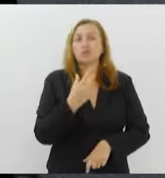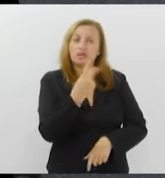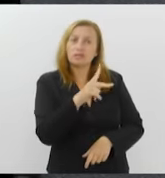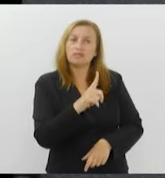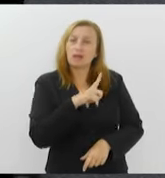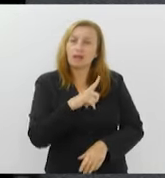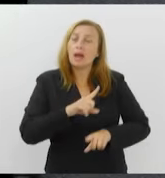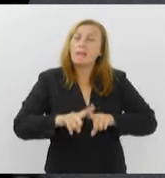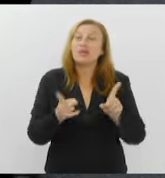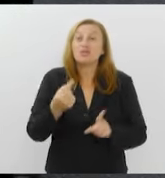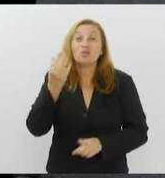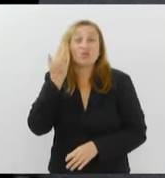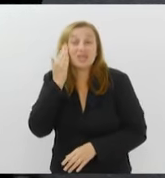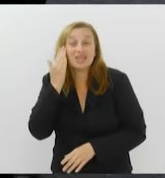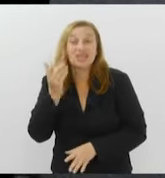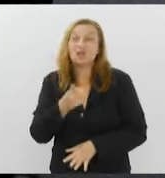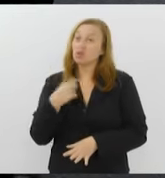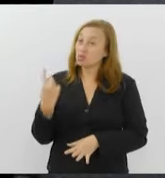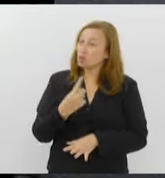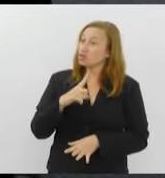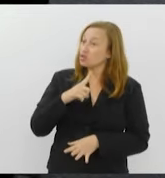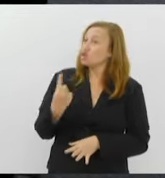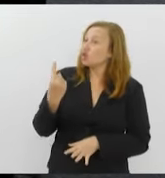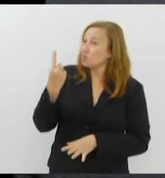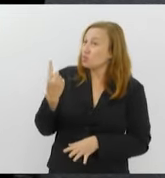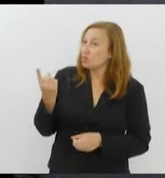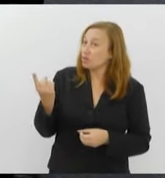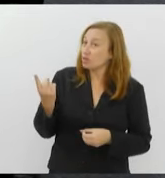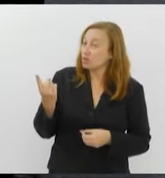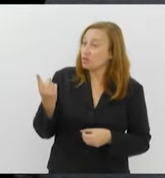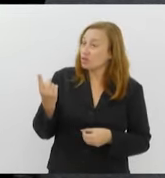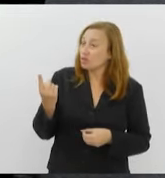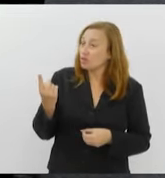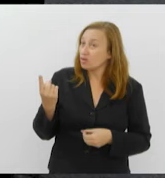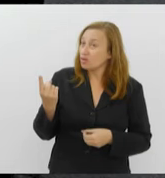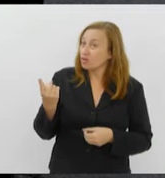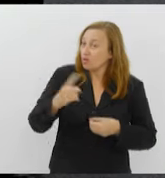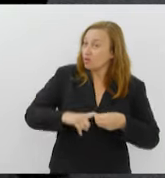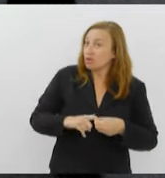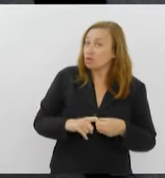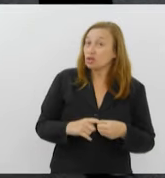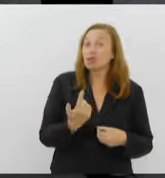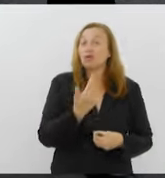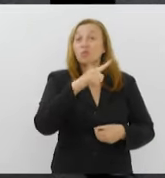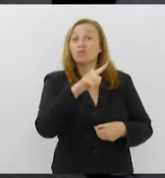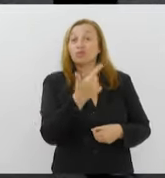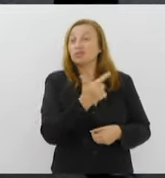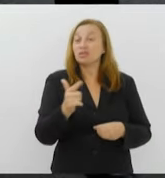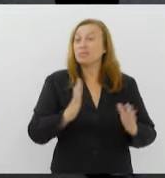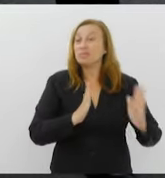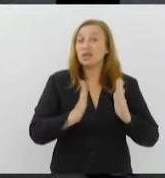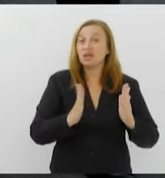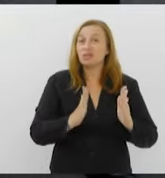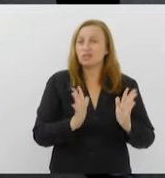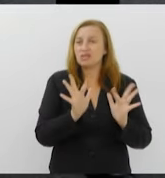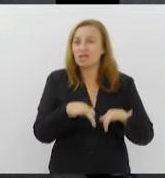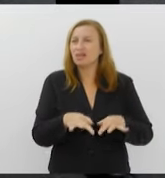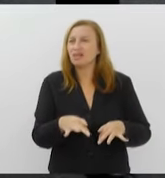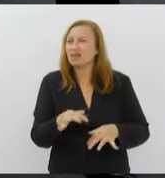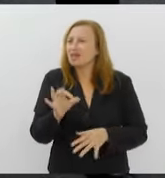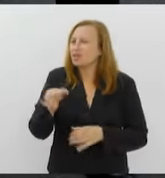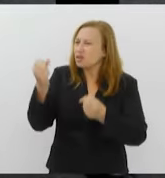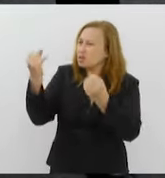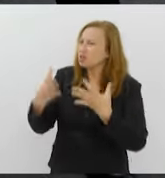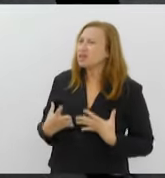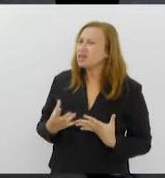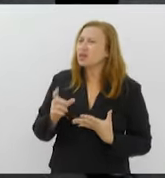verdade, o que eu estou entendendo é que o nosso tinha uma recondução e esse é indefinidas reconduções. Eu queria que fosse esclarecido,